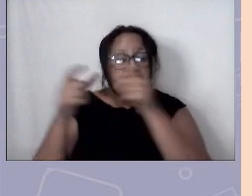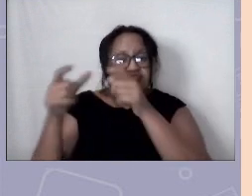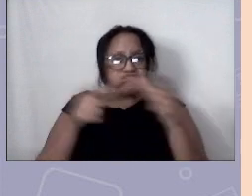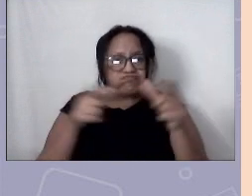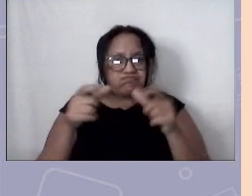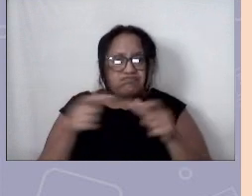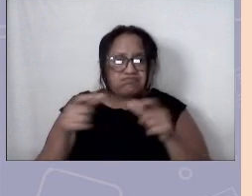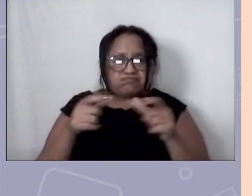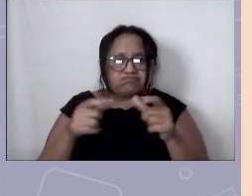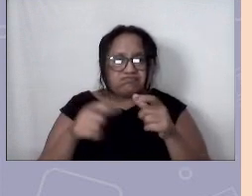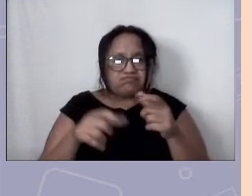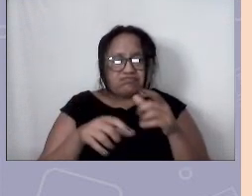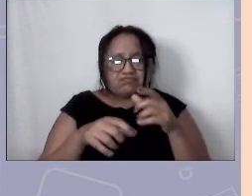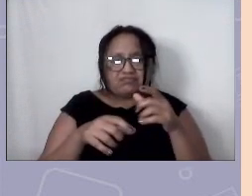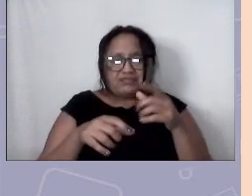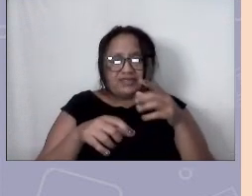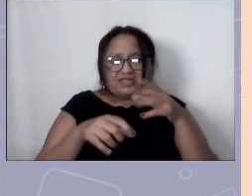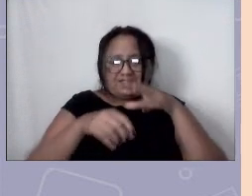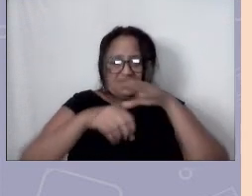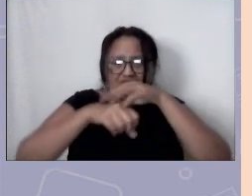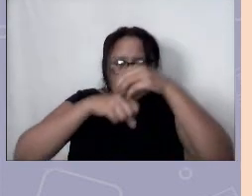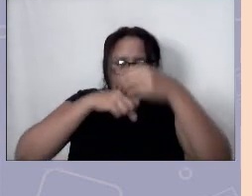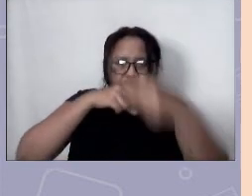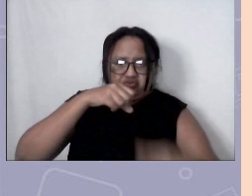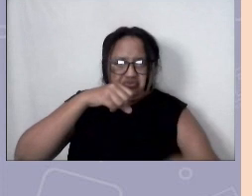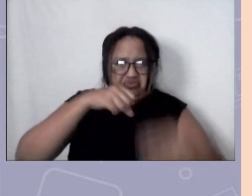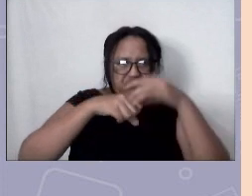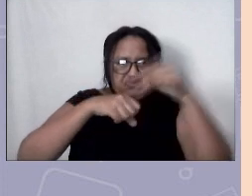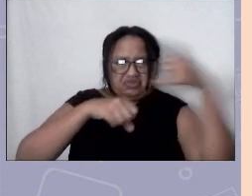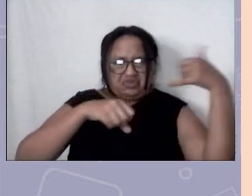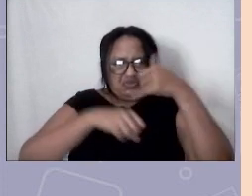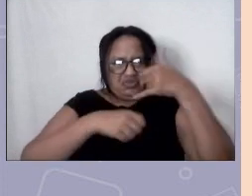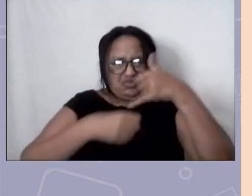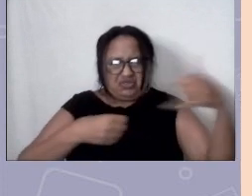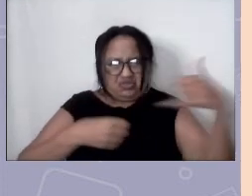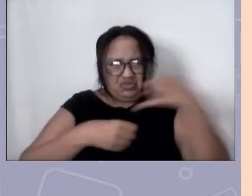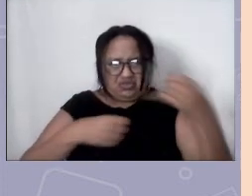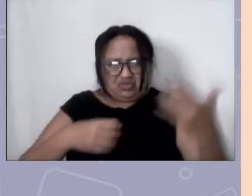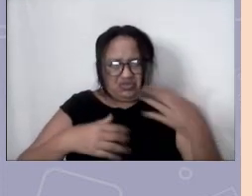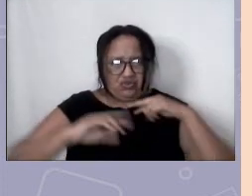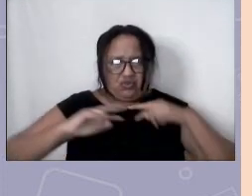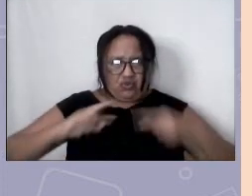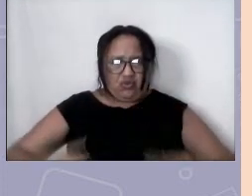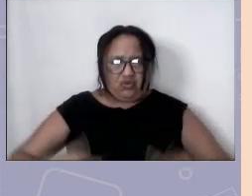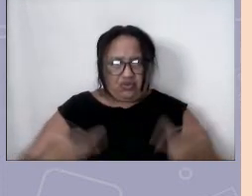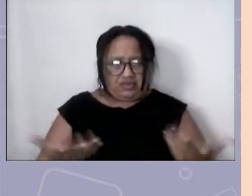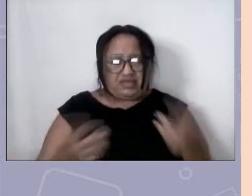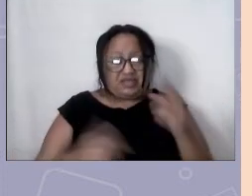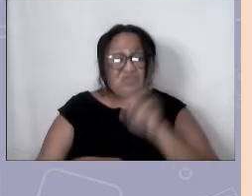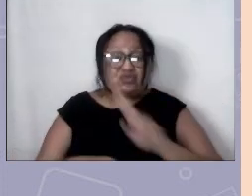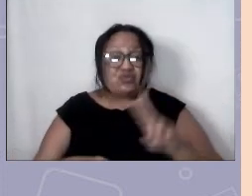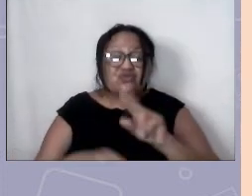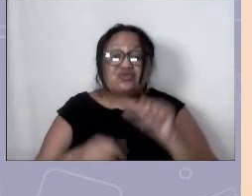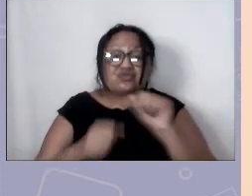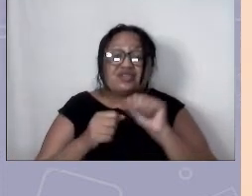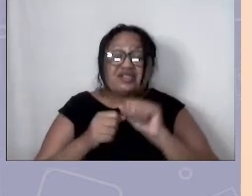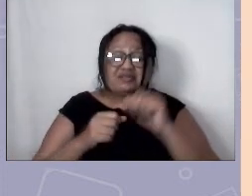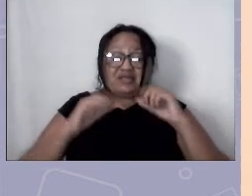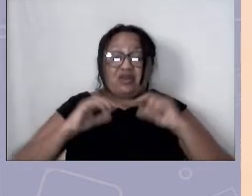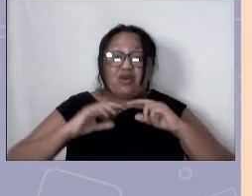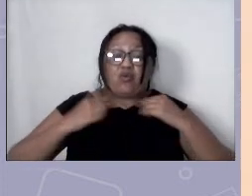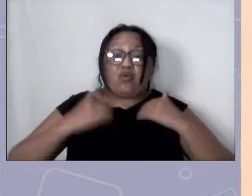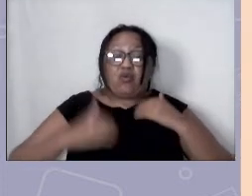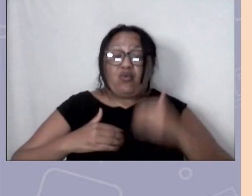alguns tipos de hormônios existem diferentes tipos sendo que o organismo fabrica a maior parte do que necessita